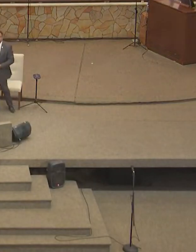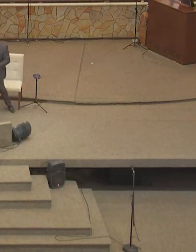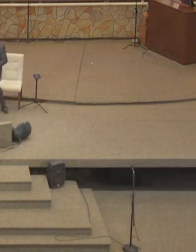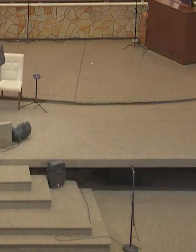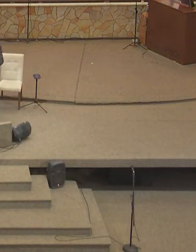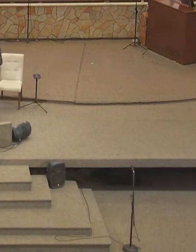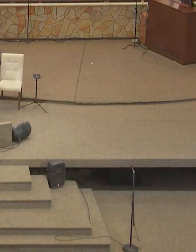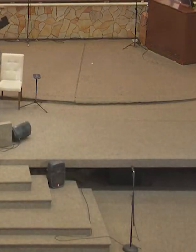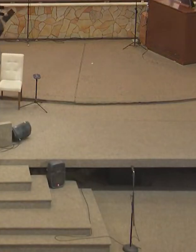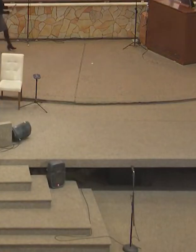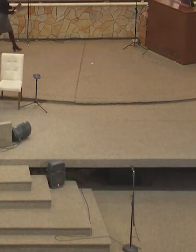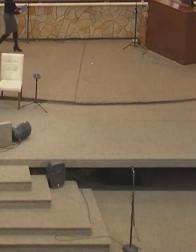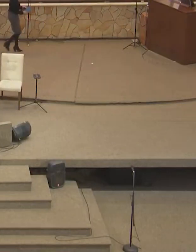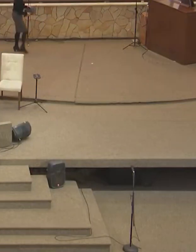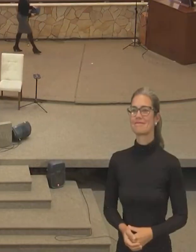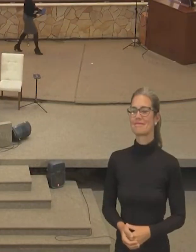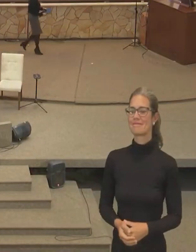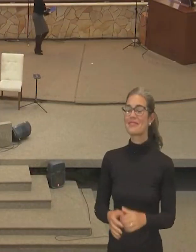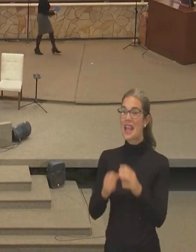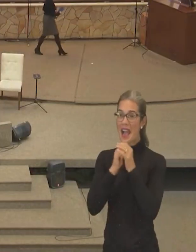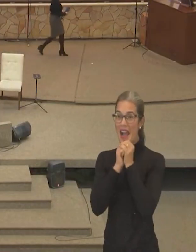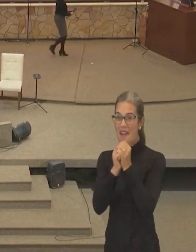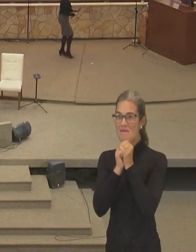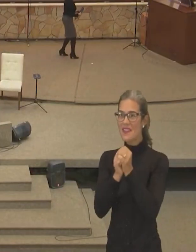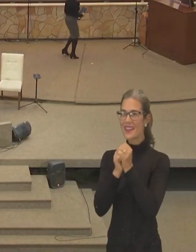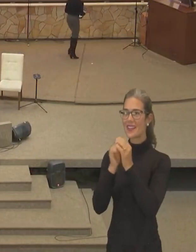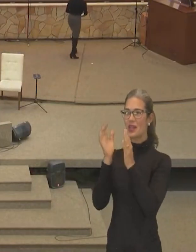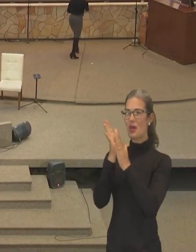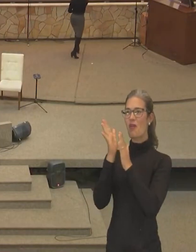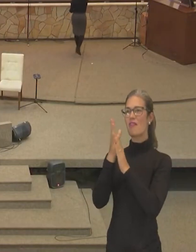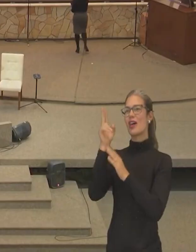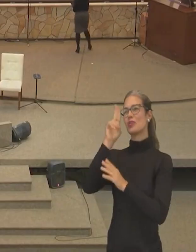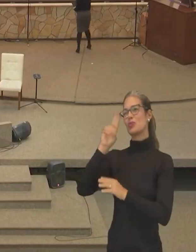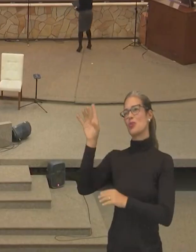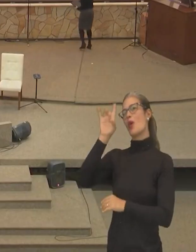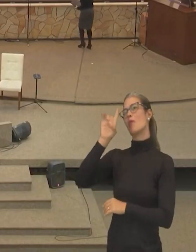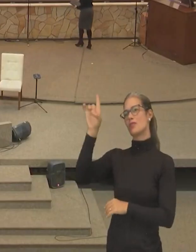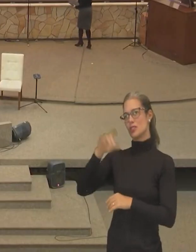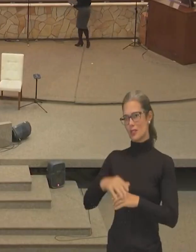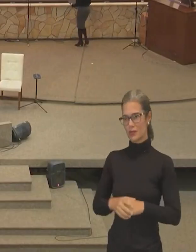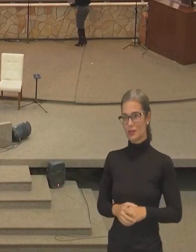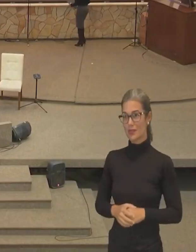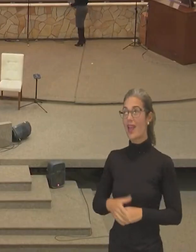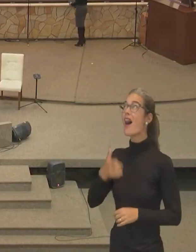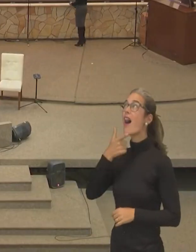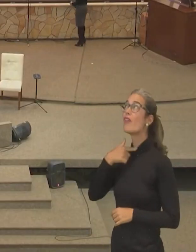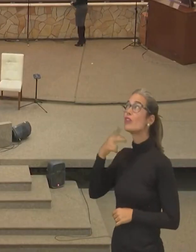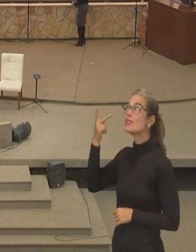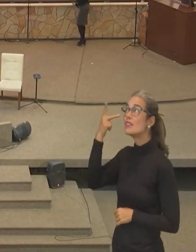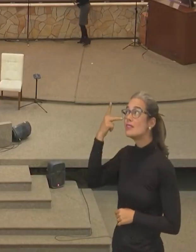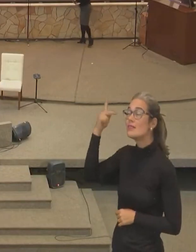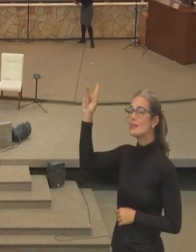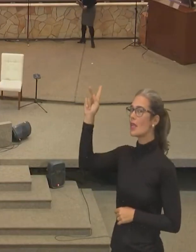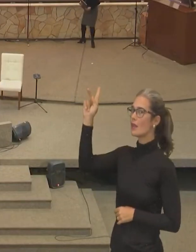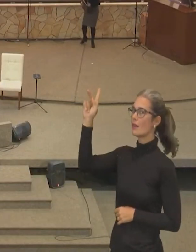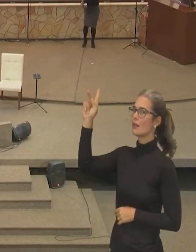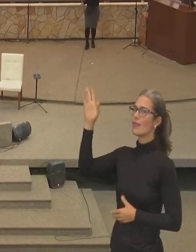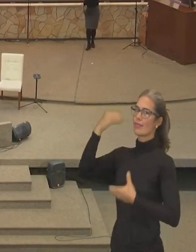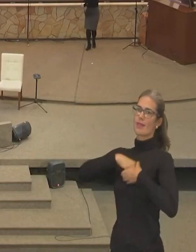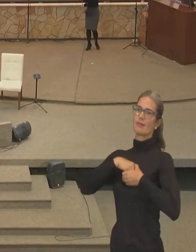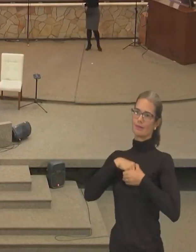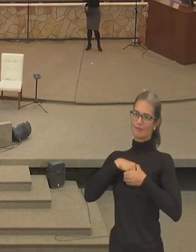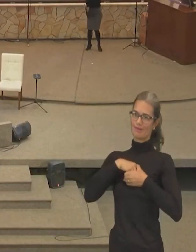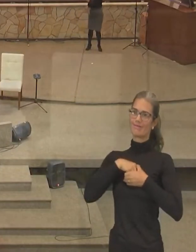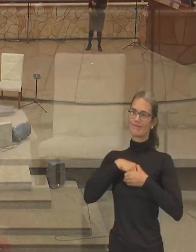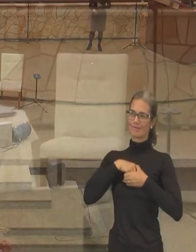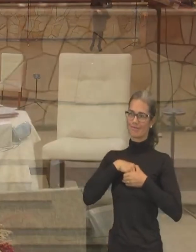Amém. Louvado seja o nome do nosso Deus. Que o querer dele esteja dentro de nós.